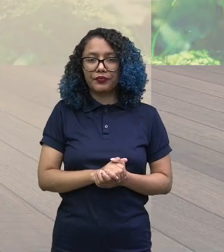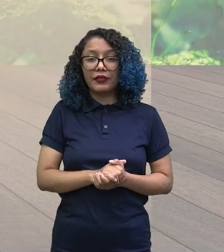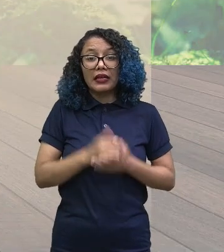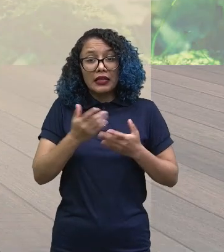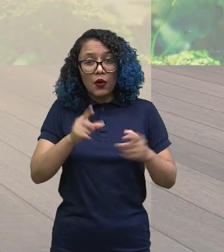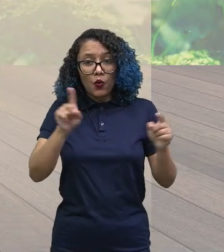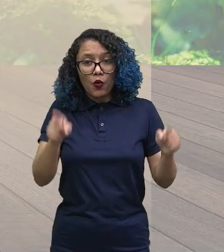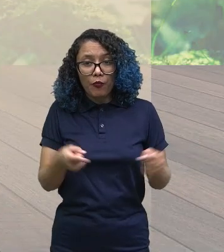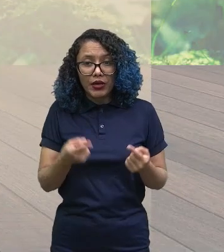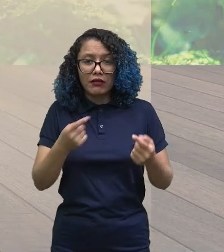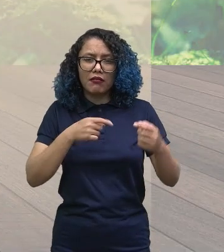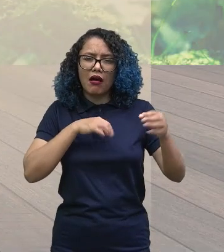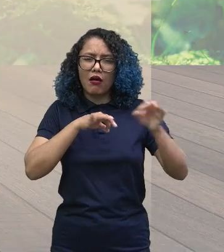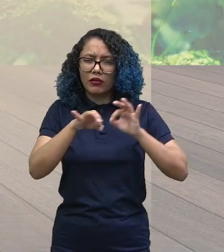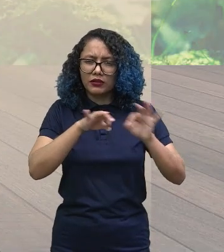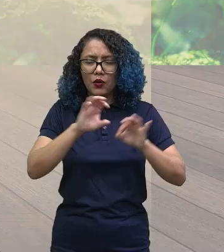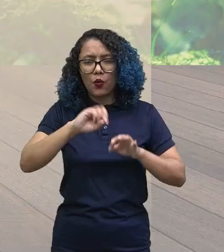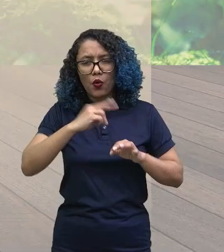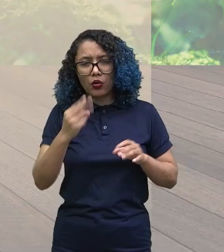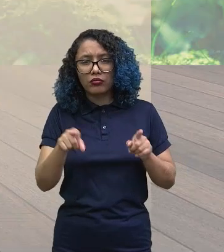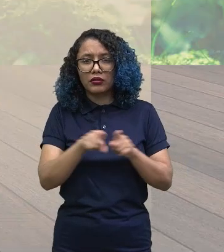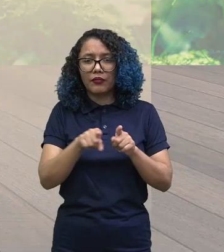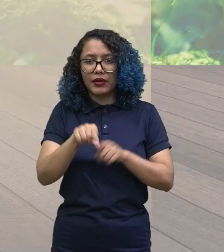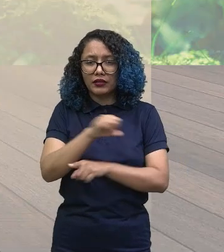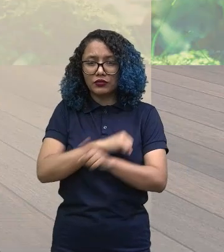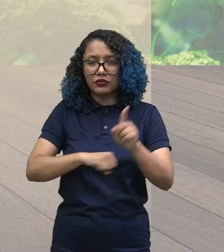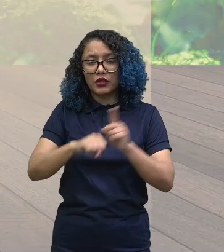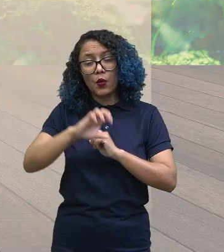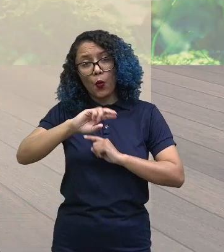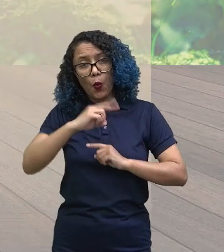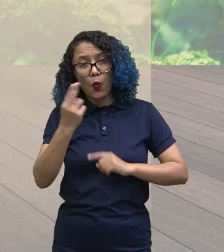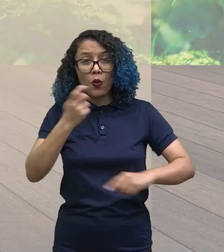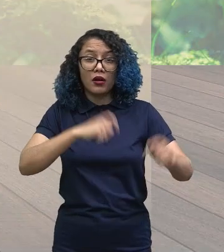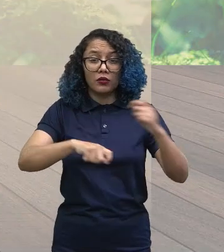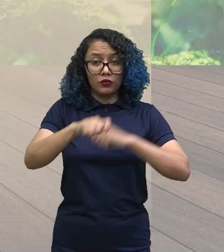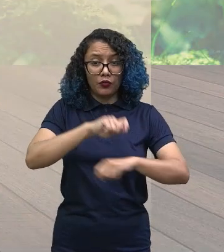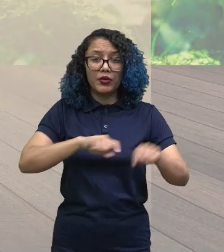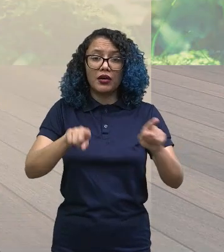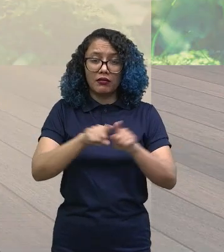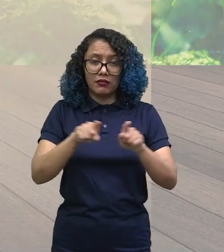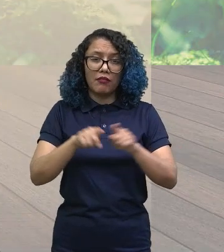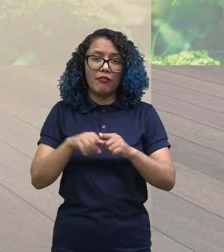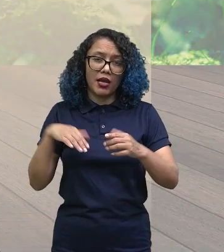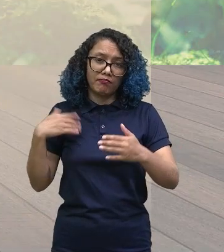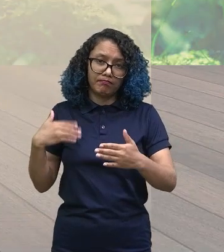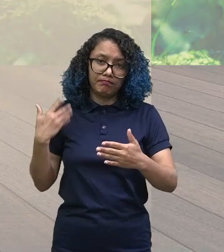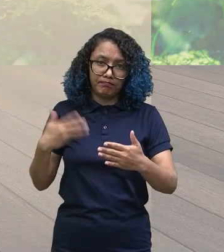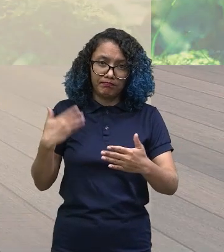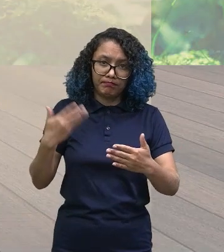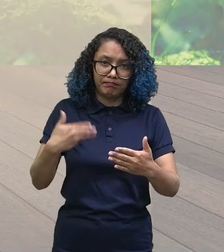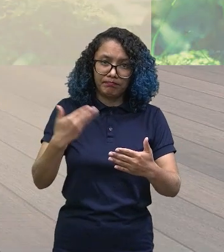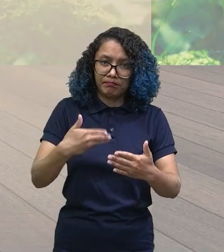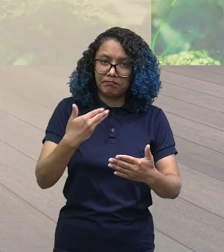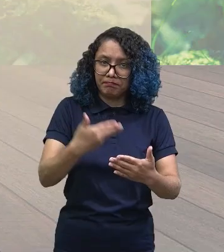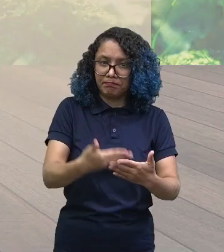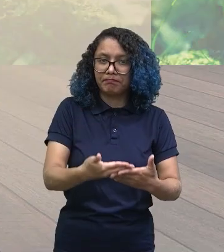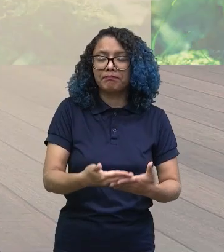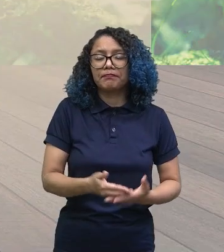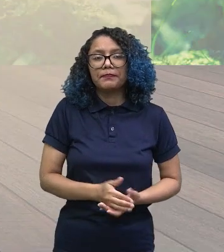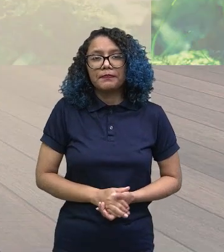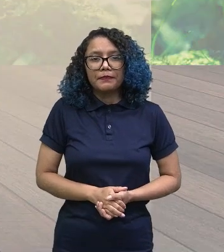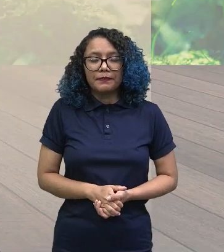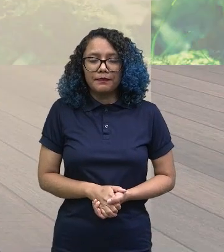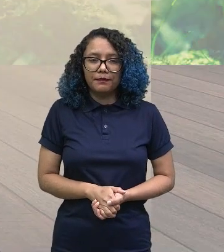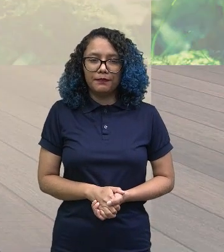uma sociedade, ou mesmo uma economia ao longo do tempo. Isso mesmo, né?